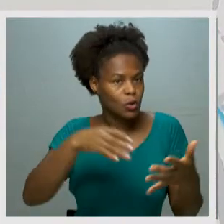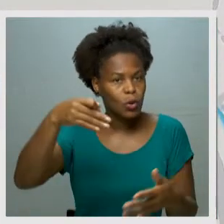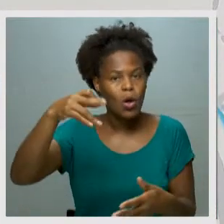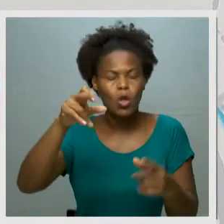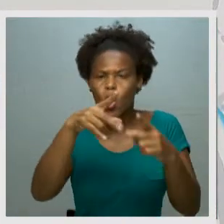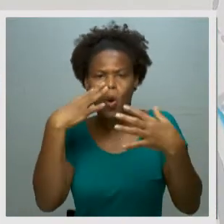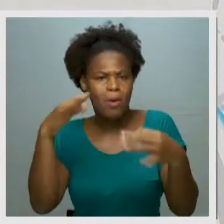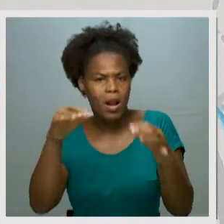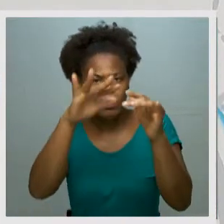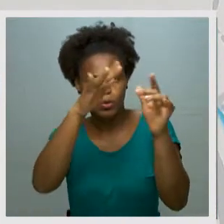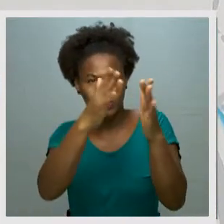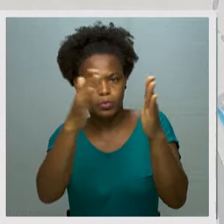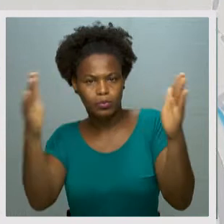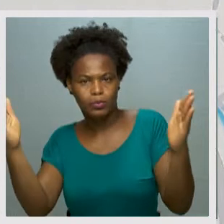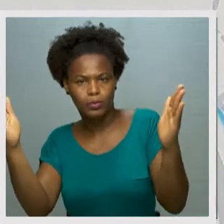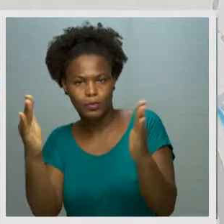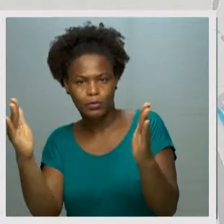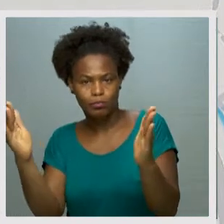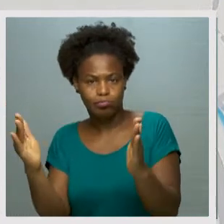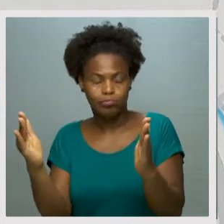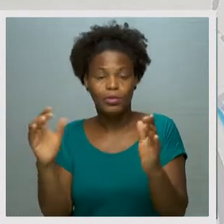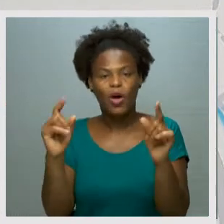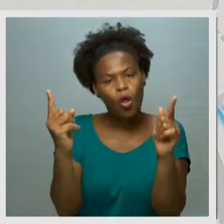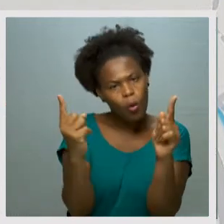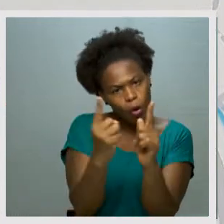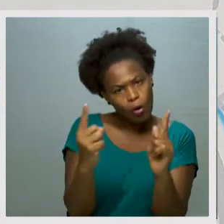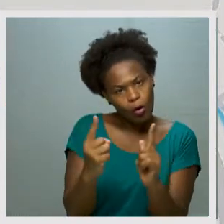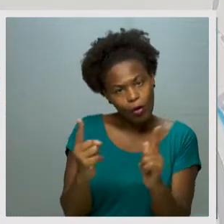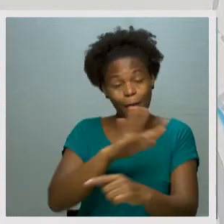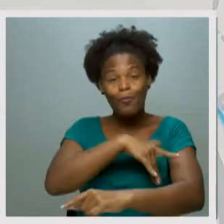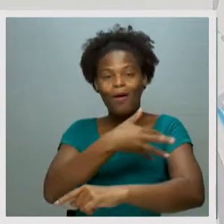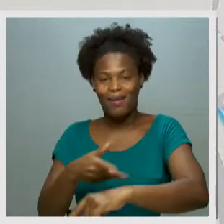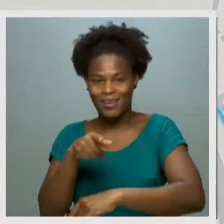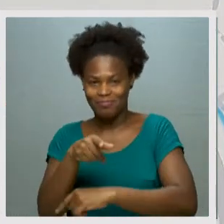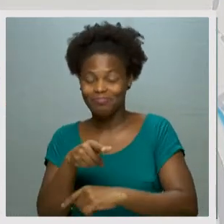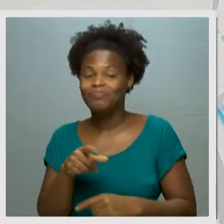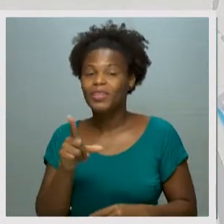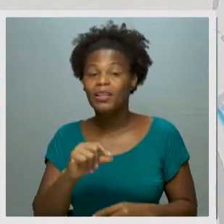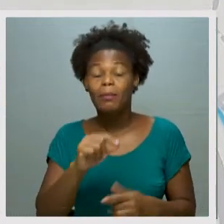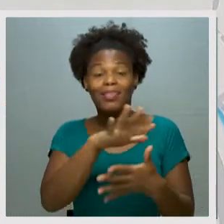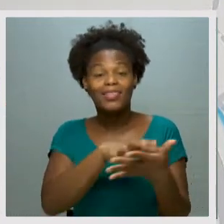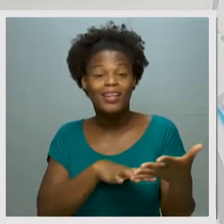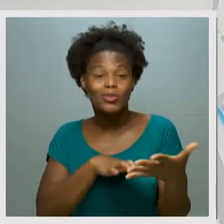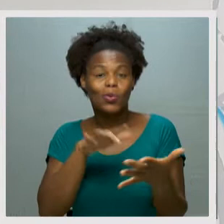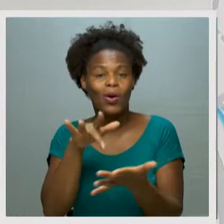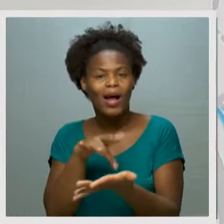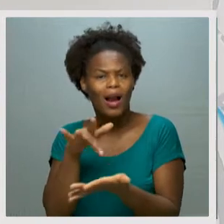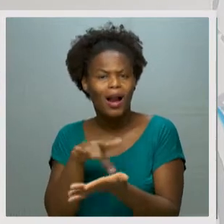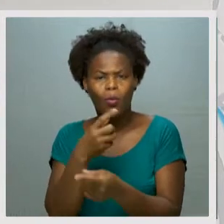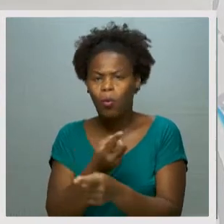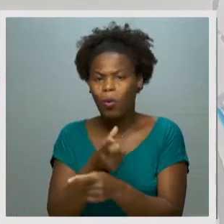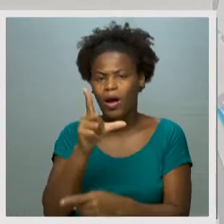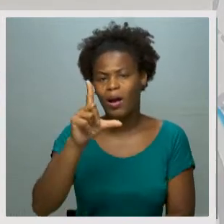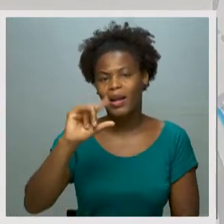em prosa e também do texto para ser representado. Depois vamos tentar ver que o texto literário